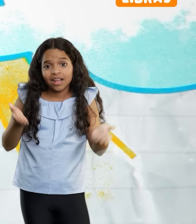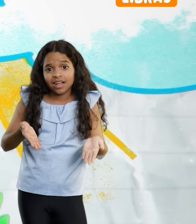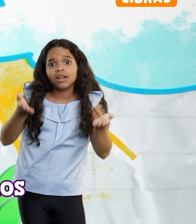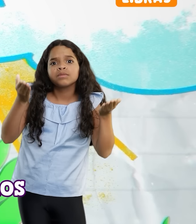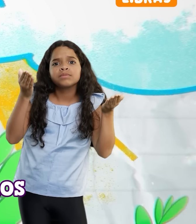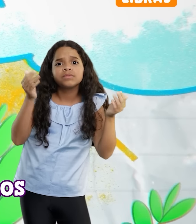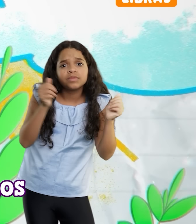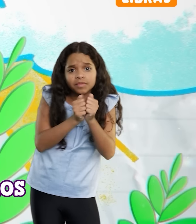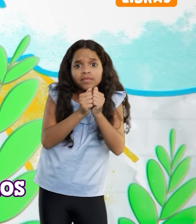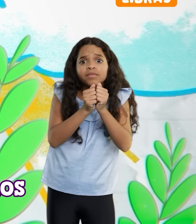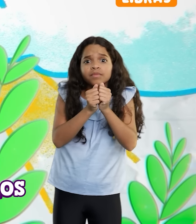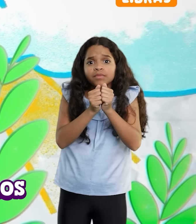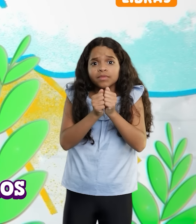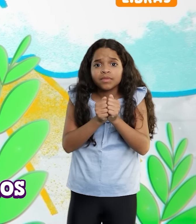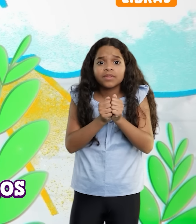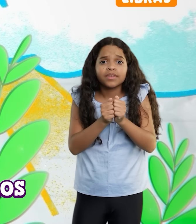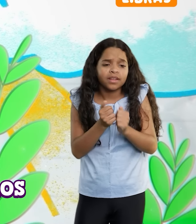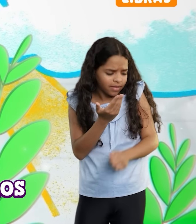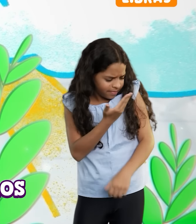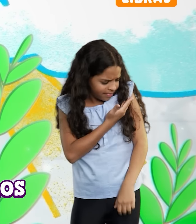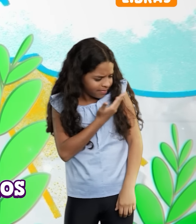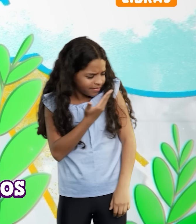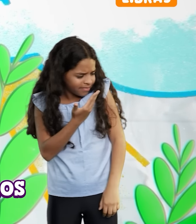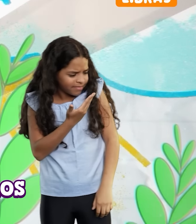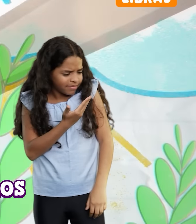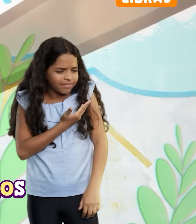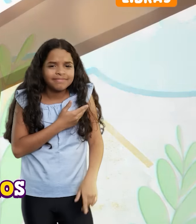Agora com outros